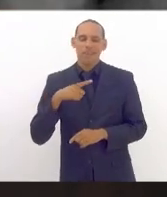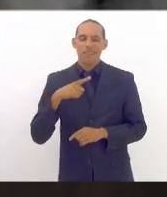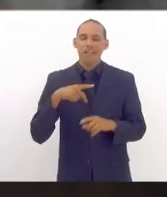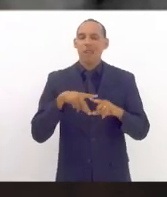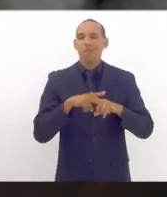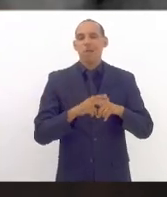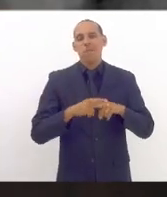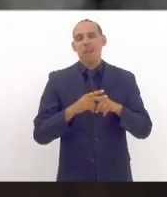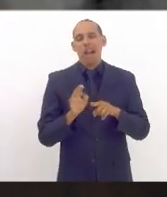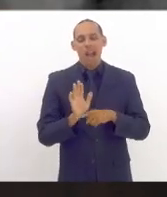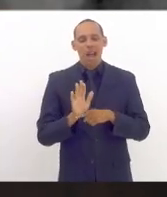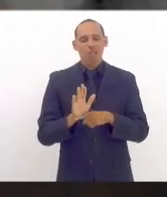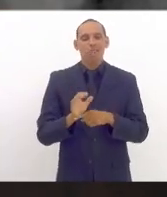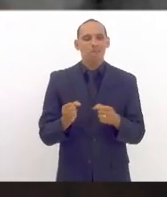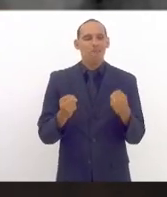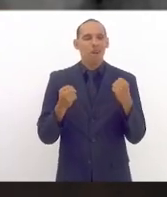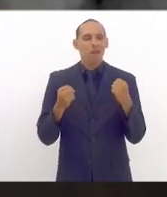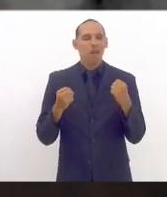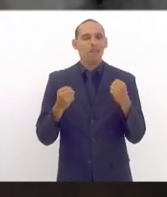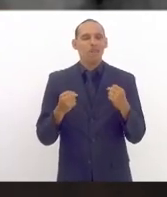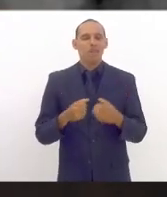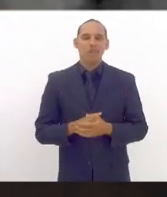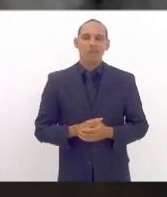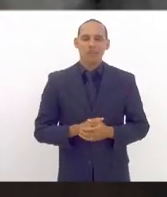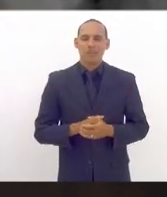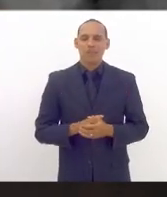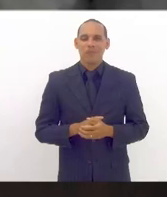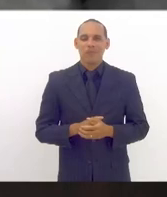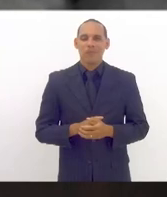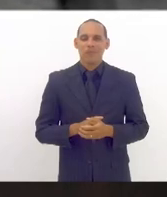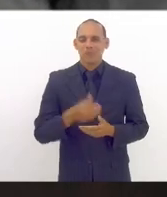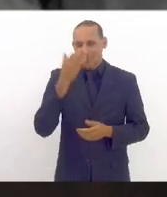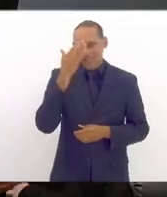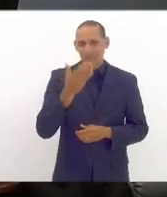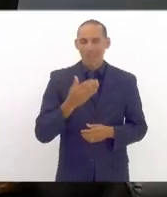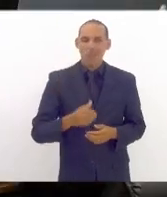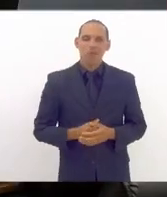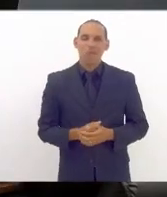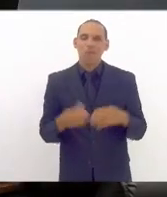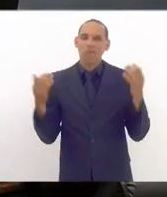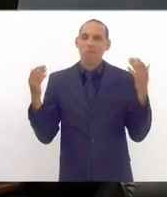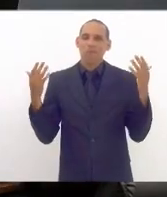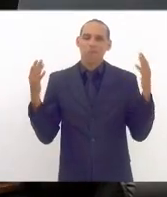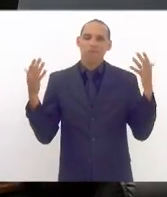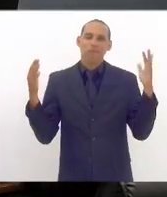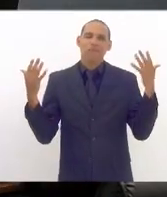instrumento chamado matriz insumo produto Muito obrigado